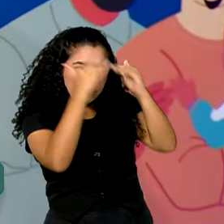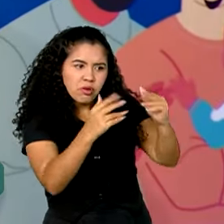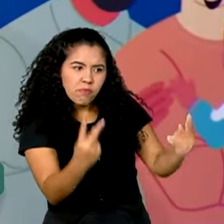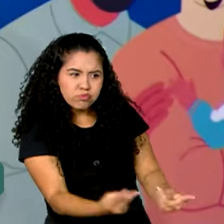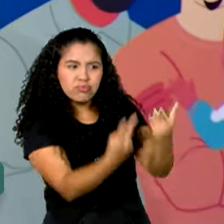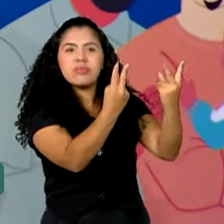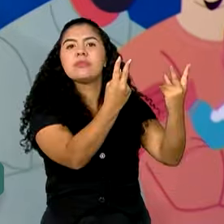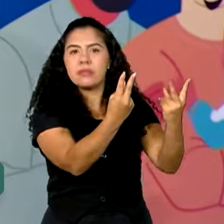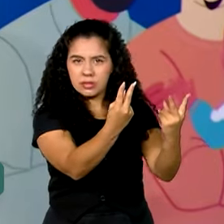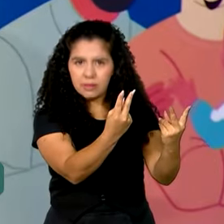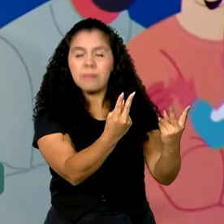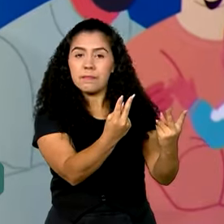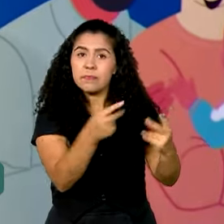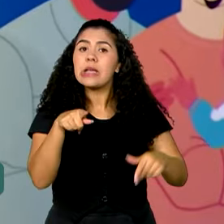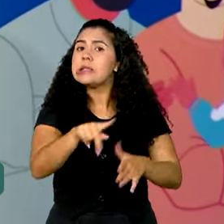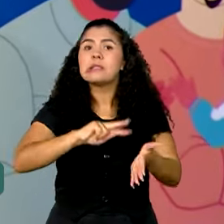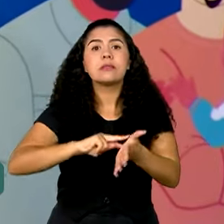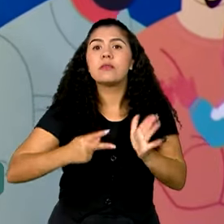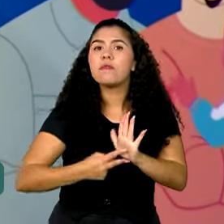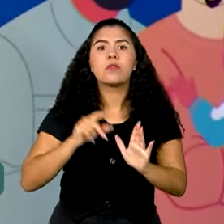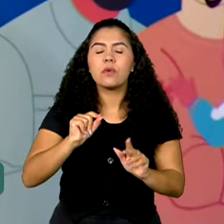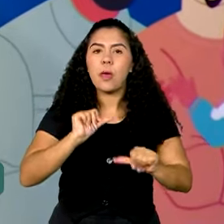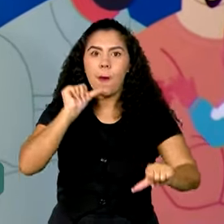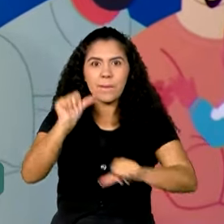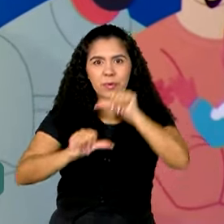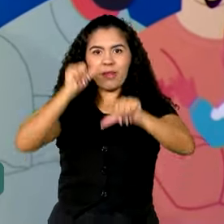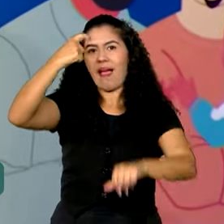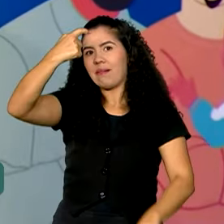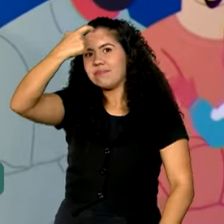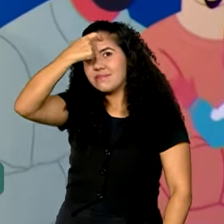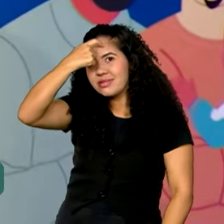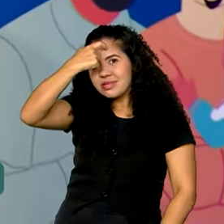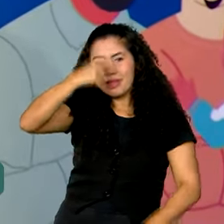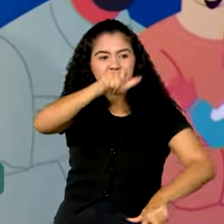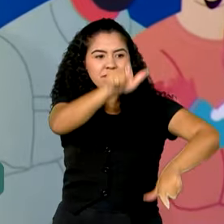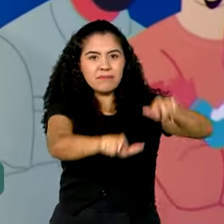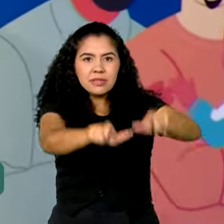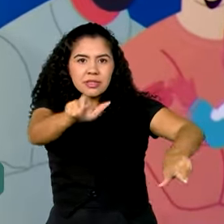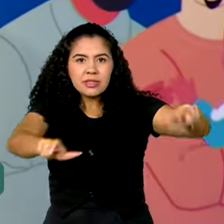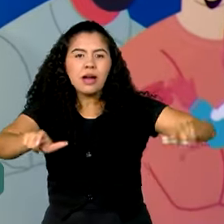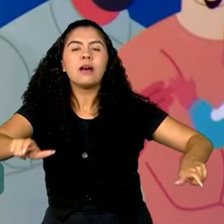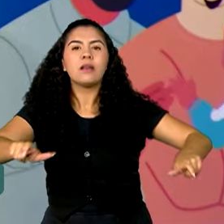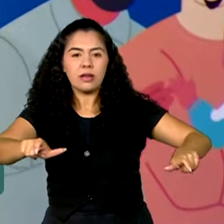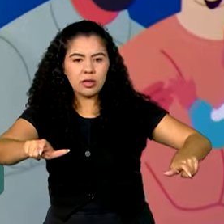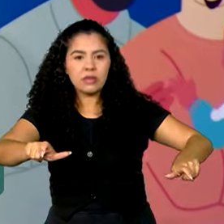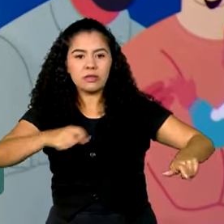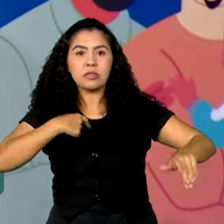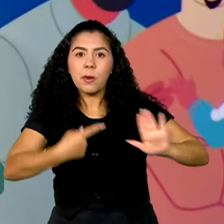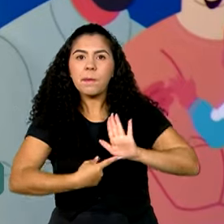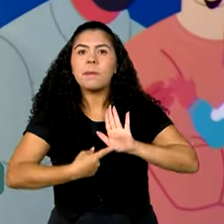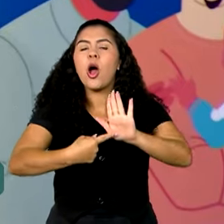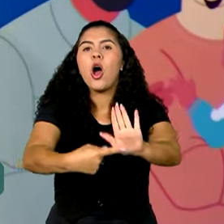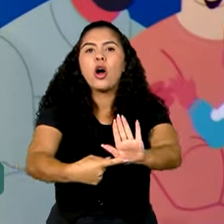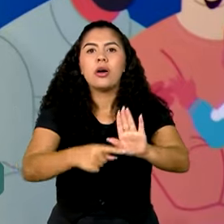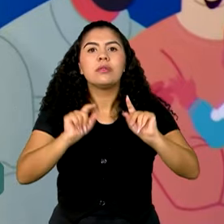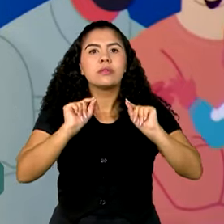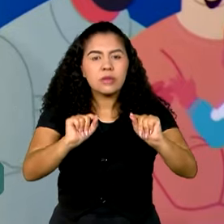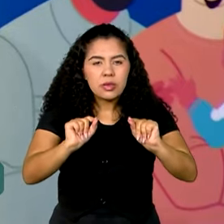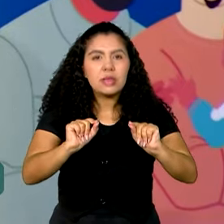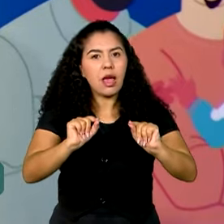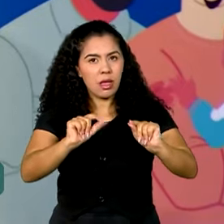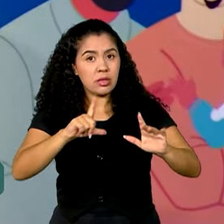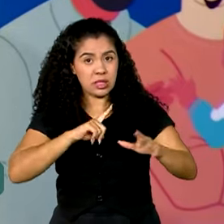requer uma mudança de mentalidade que se reflete não apenas em